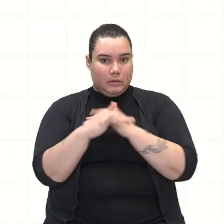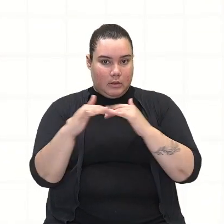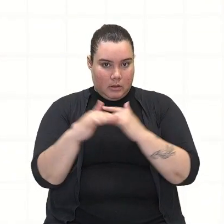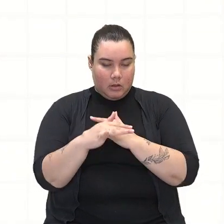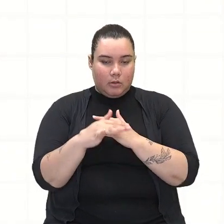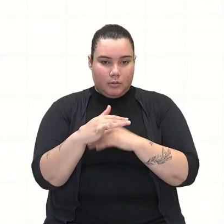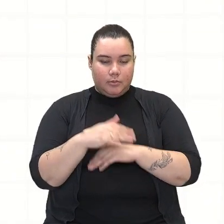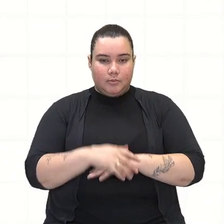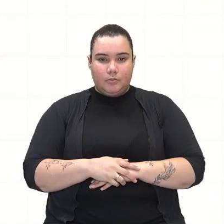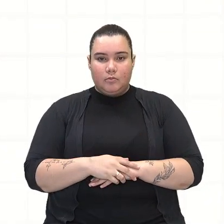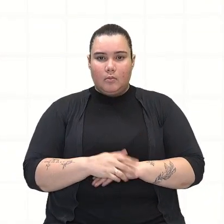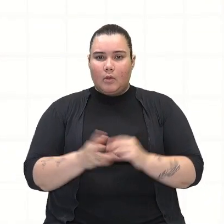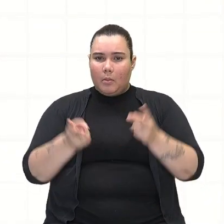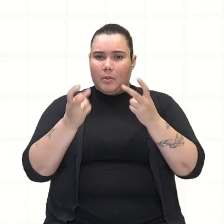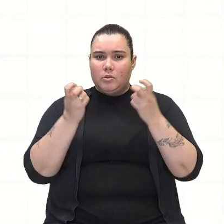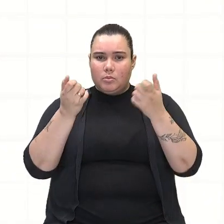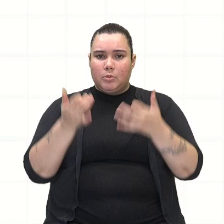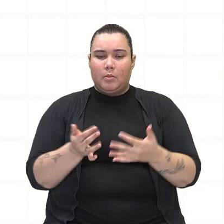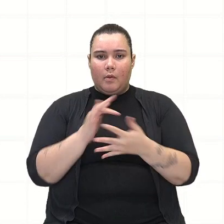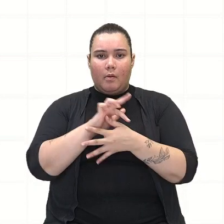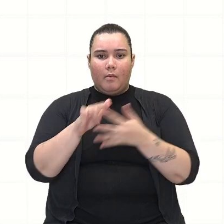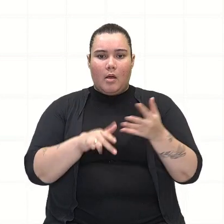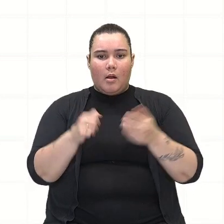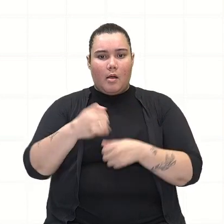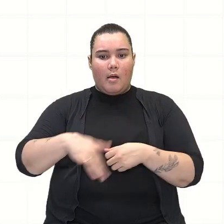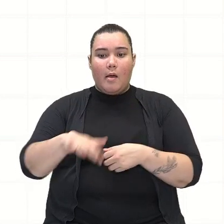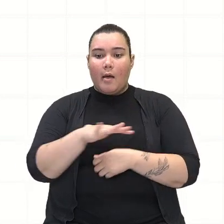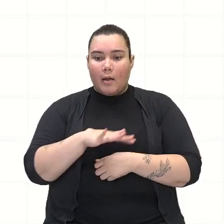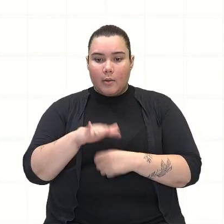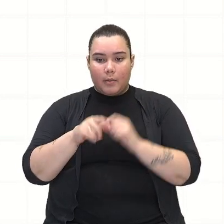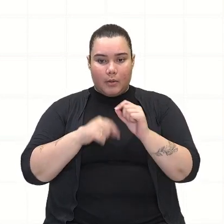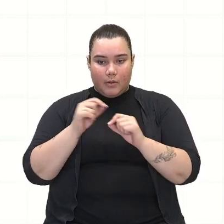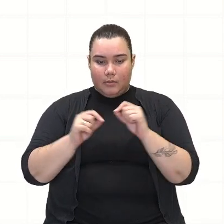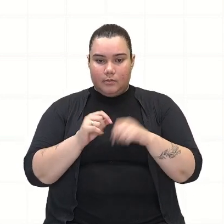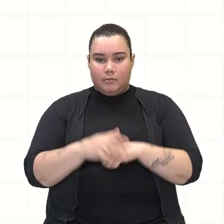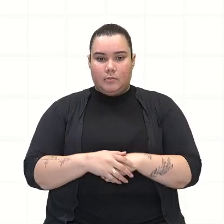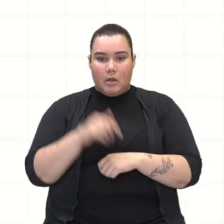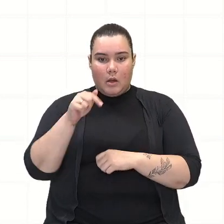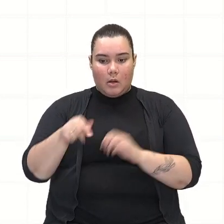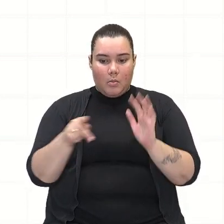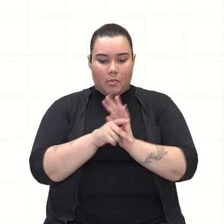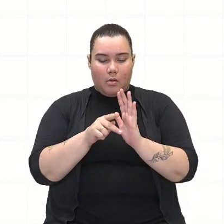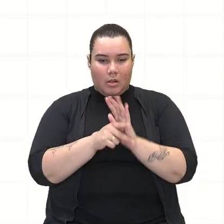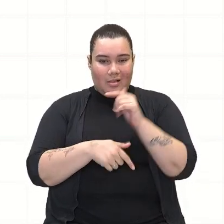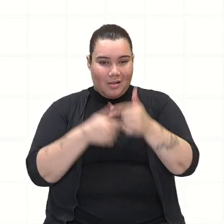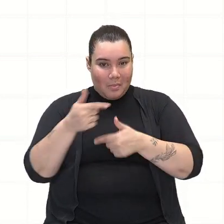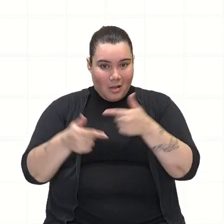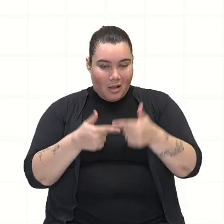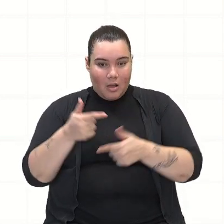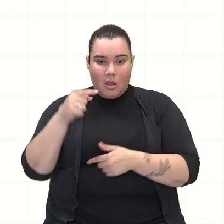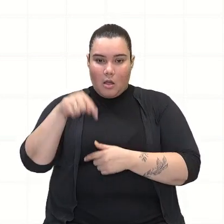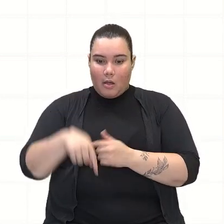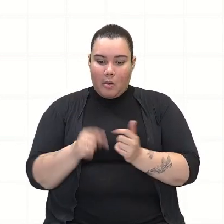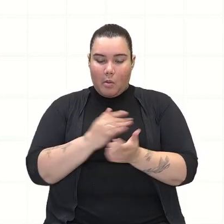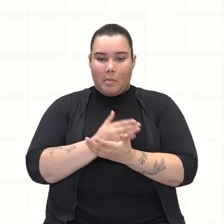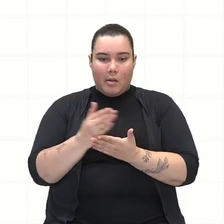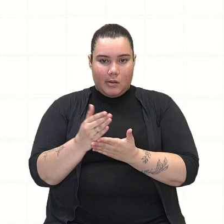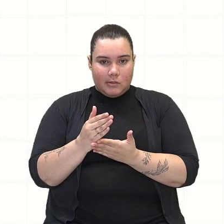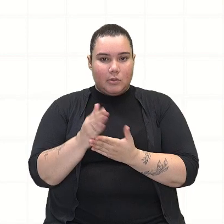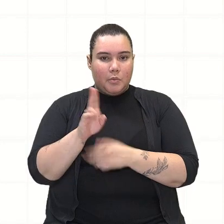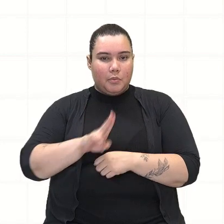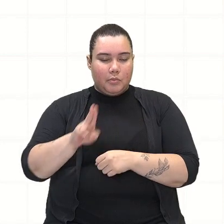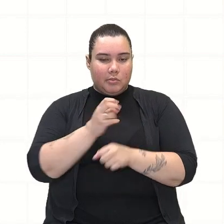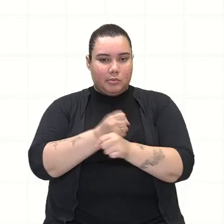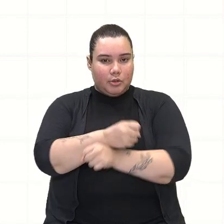aqui diversos âmbitos de trabalho onde a mão de obra escravizada ela era empregada. No